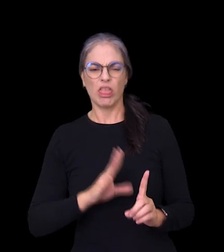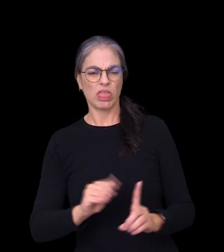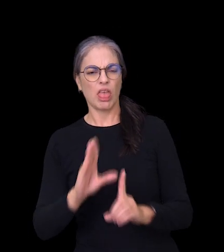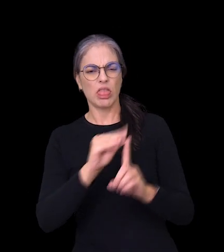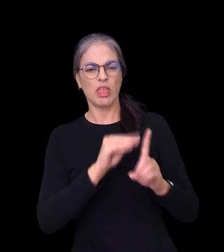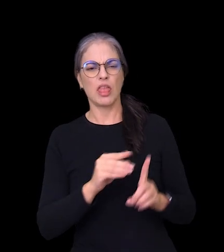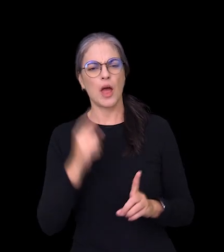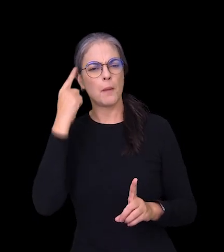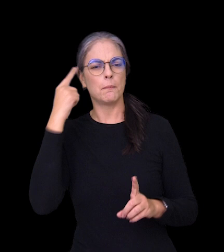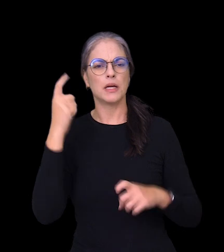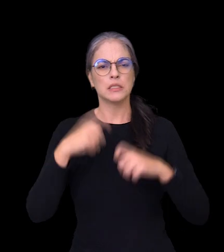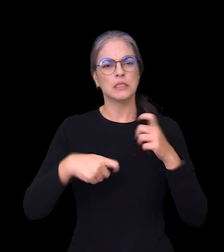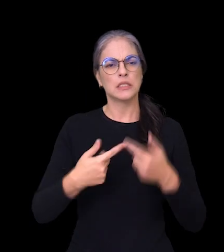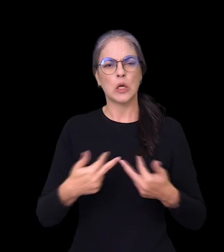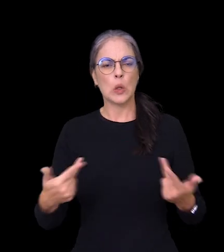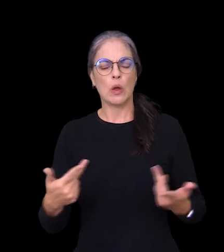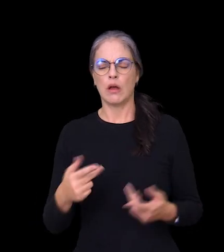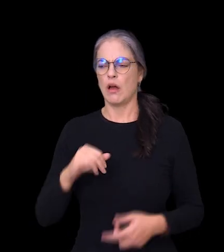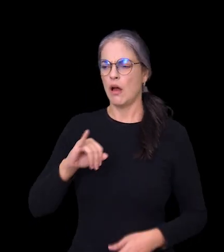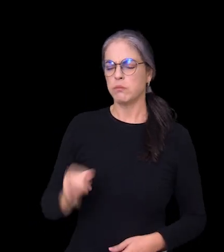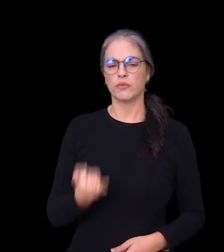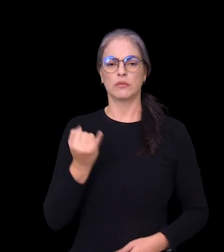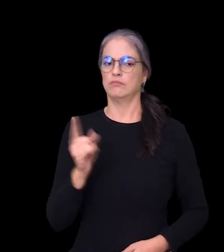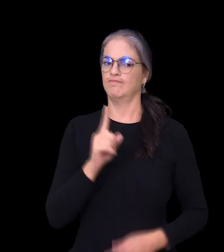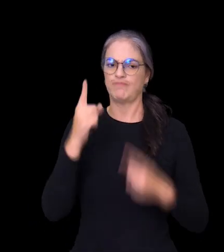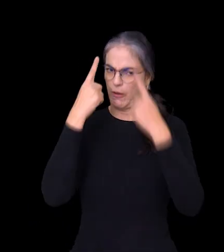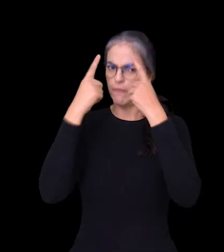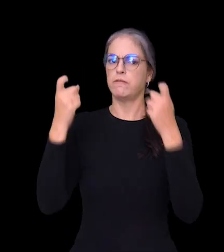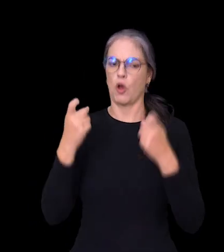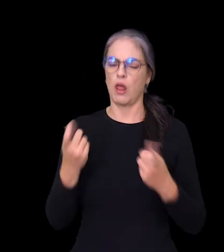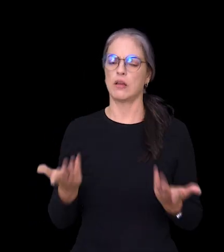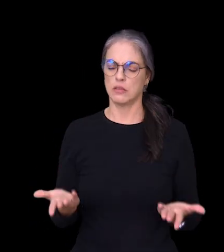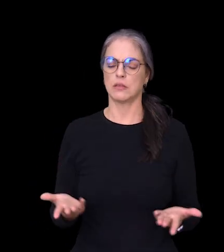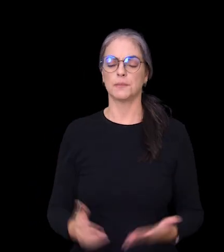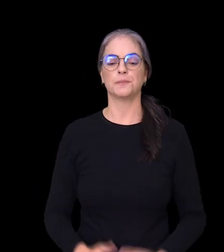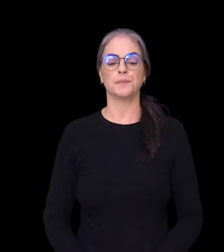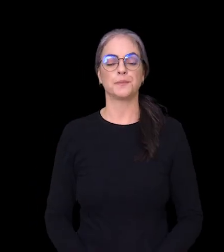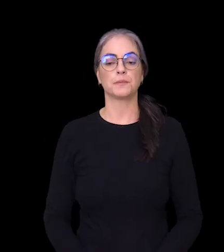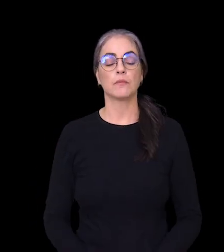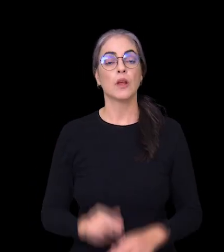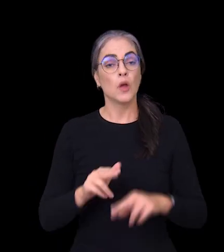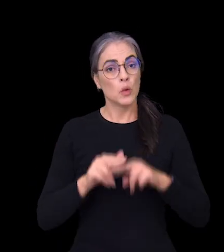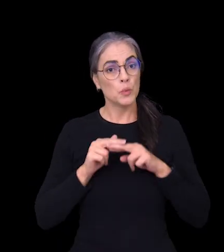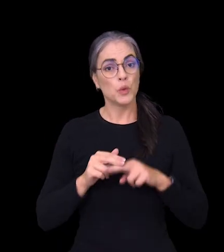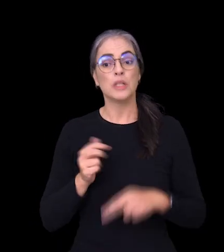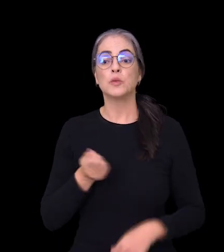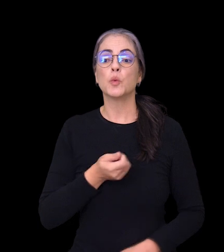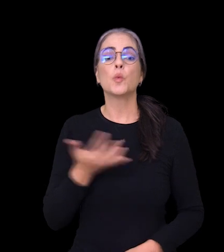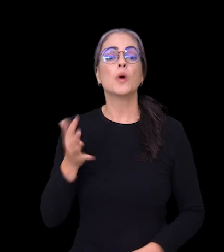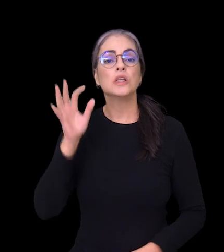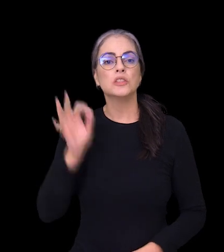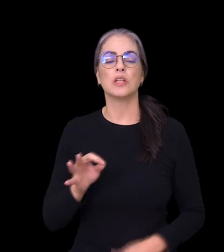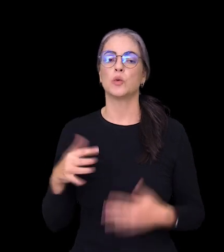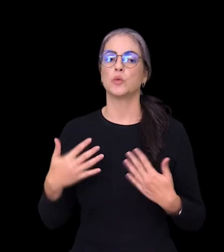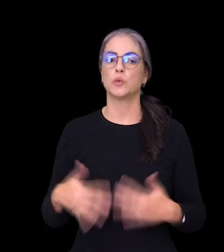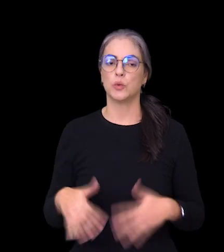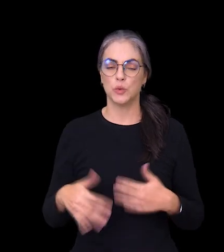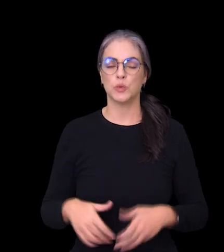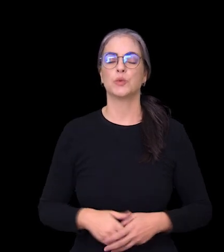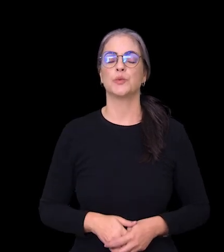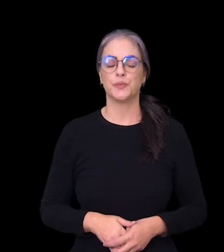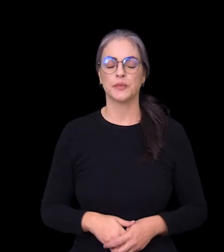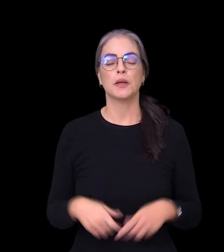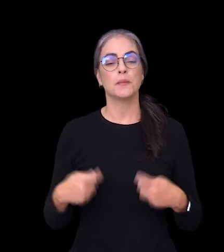sejam utilizadas dessa maneira, que é uma maneira violenta. Então, é um índice alarmante que a gente sabe que precisa o